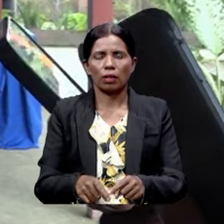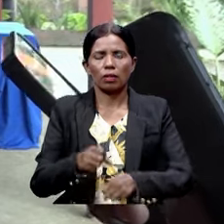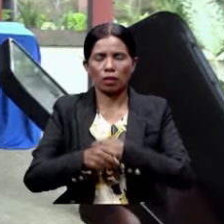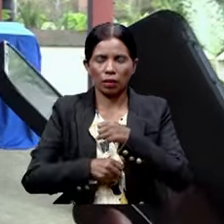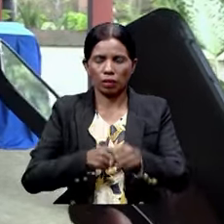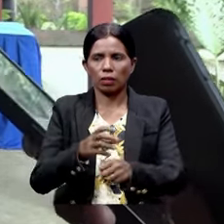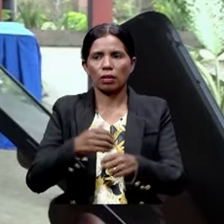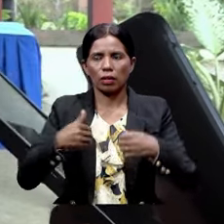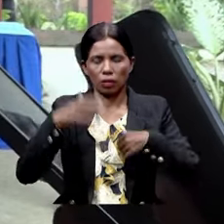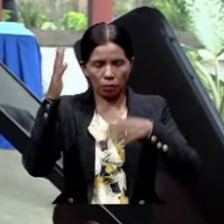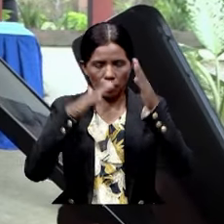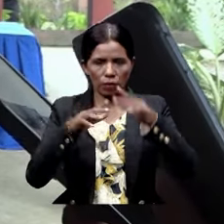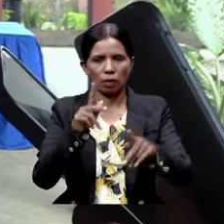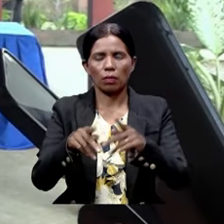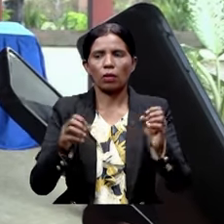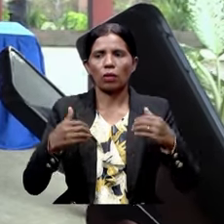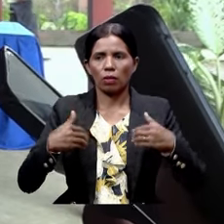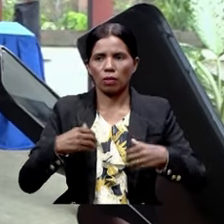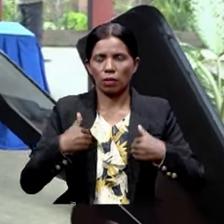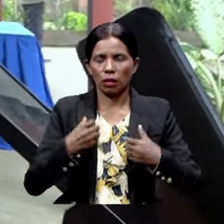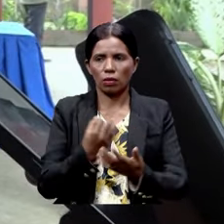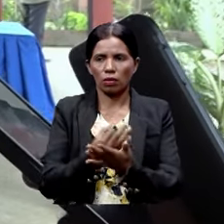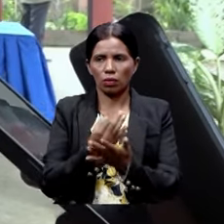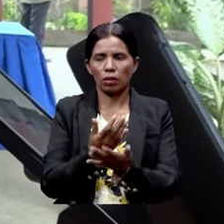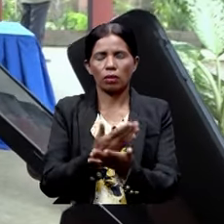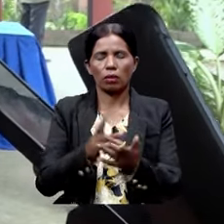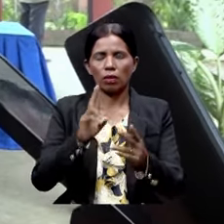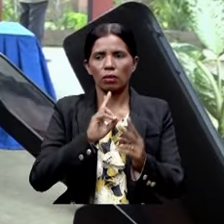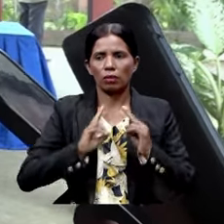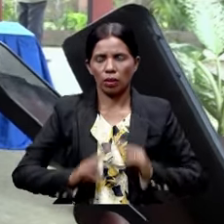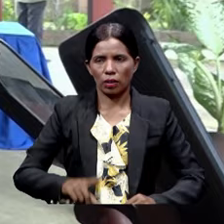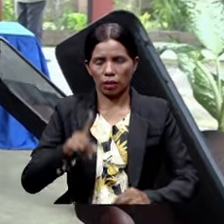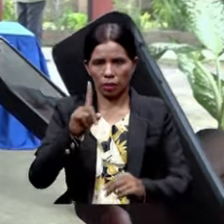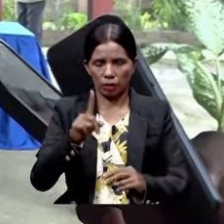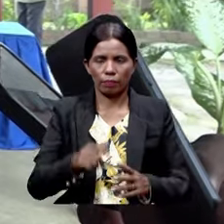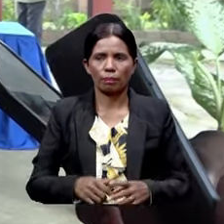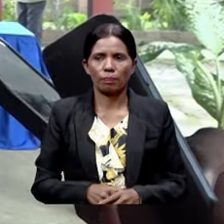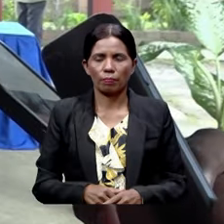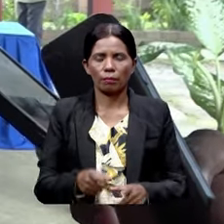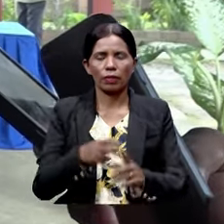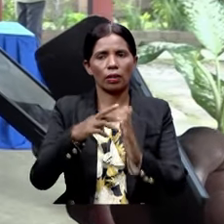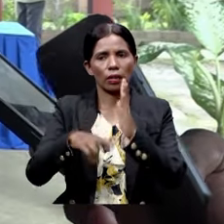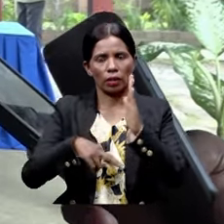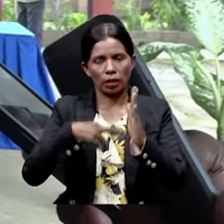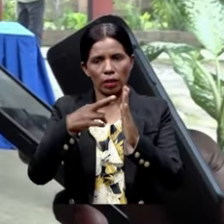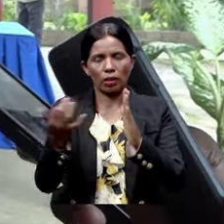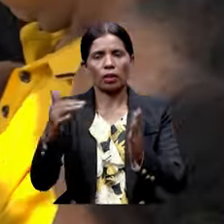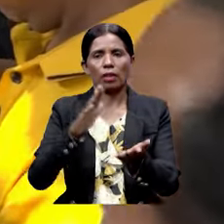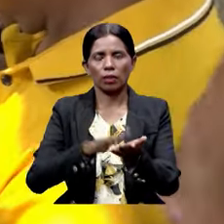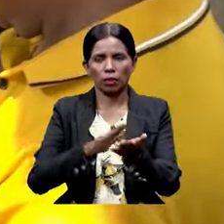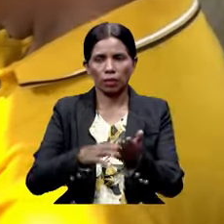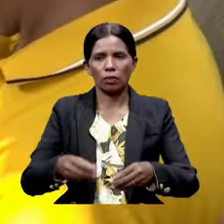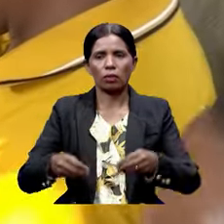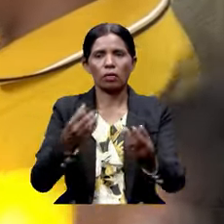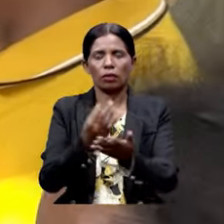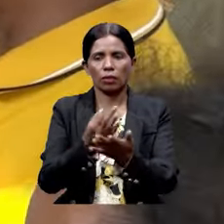ia problema tamba la ema hototo ia osa na ton bat sosa farda ida por exemplo ho circular ne escola balu devolve fali